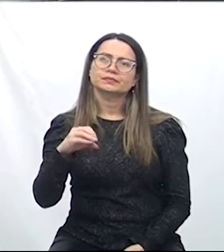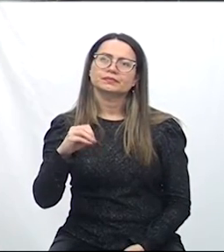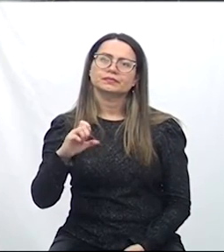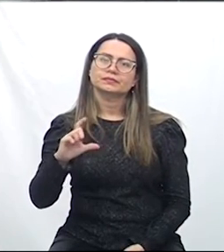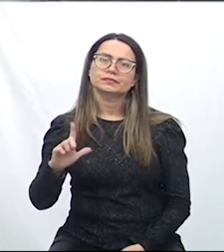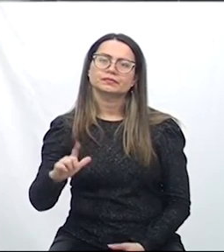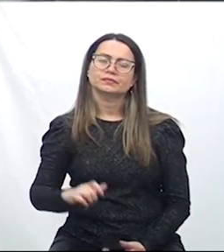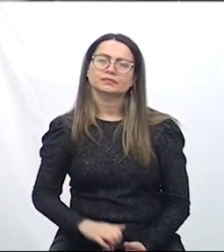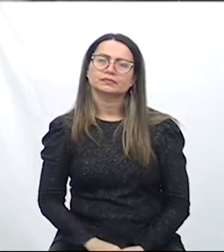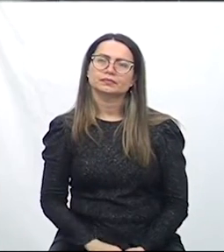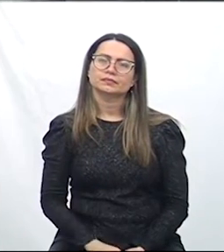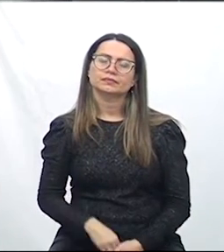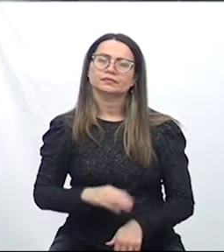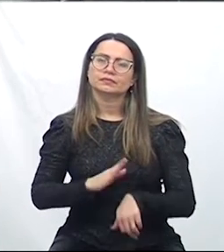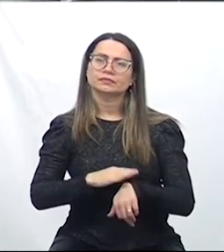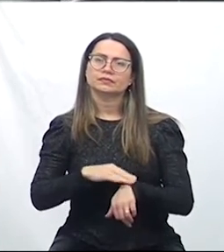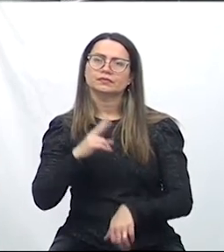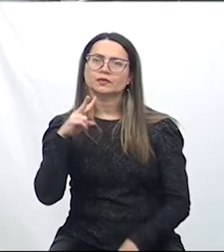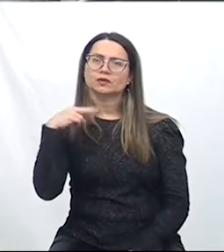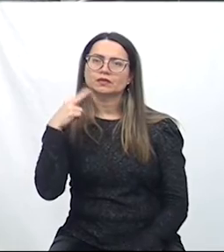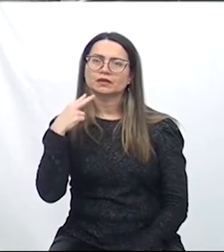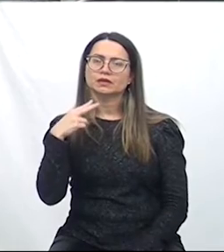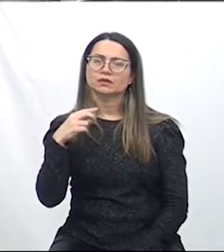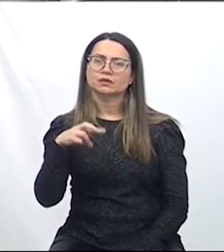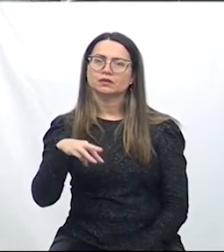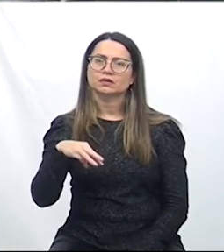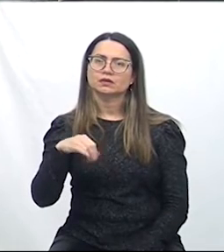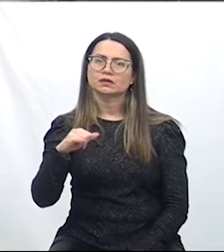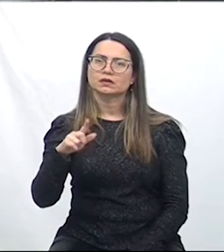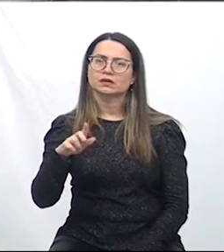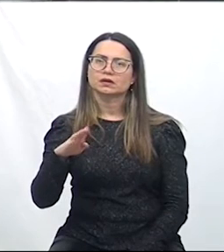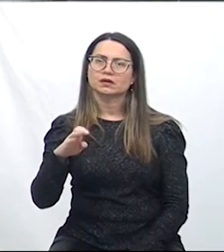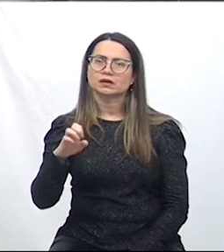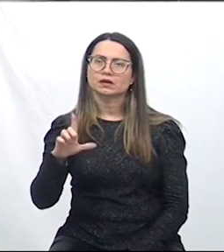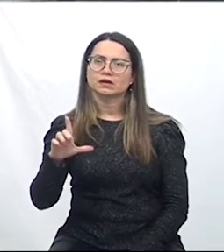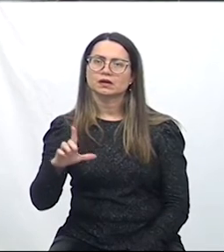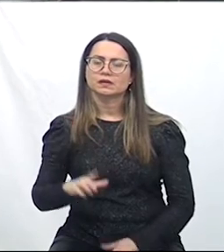Você tem o tempo do vereador Miguel Pierini.